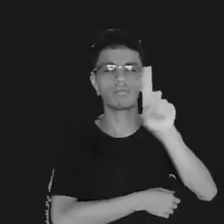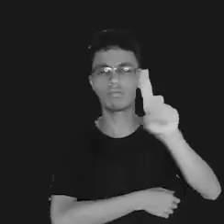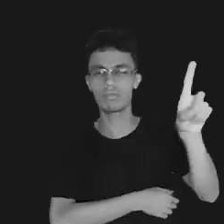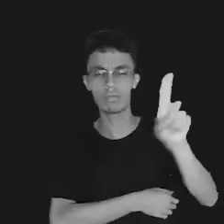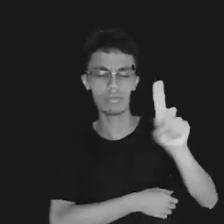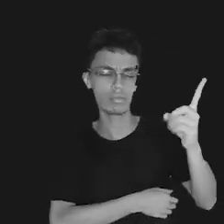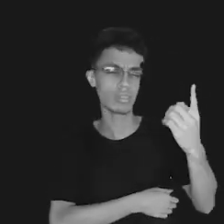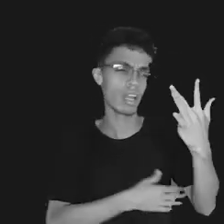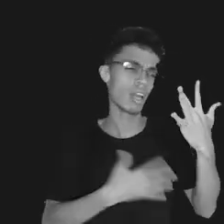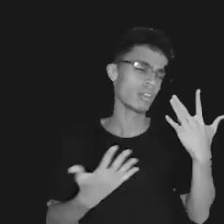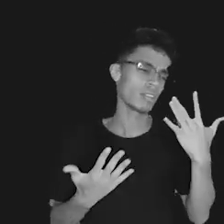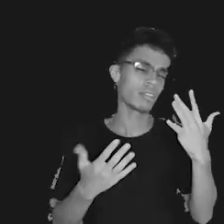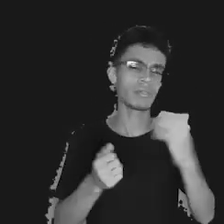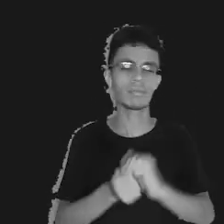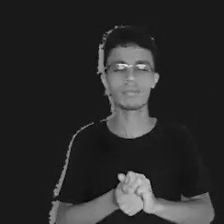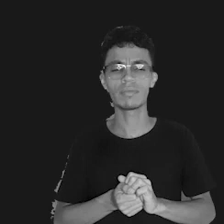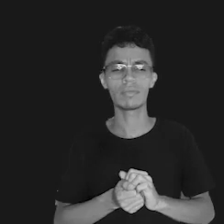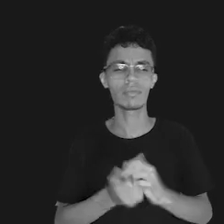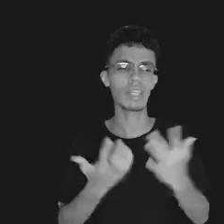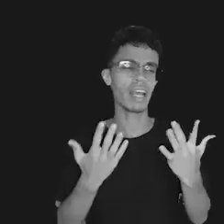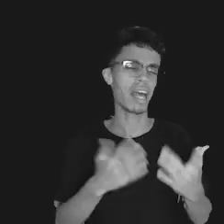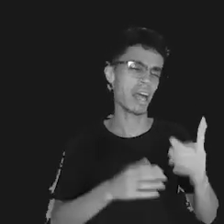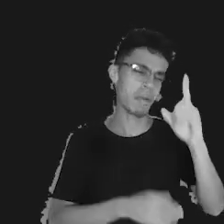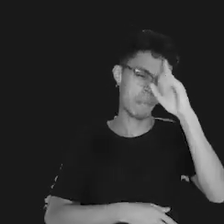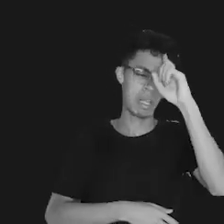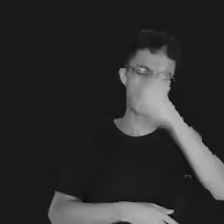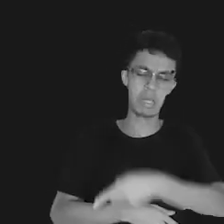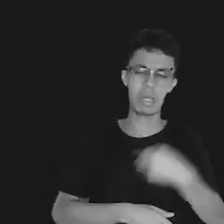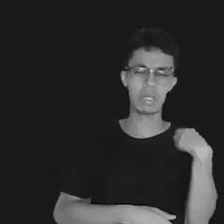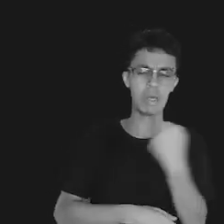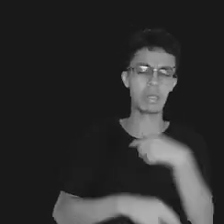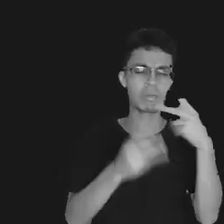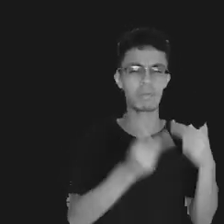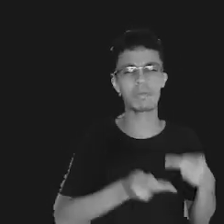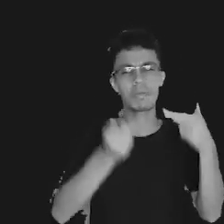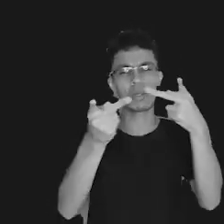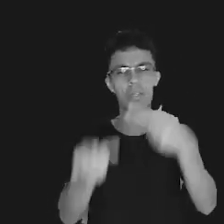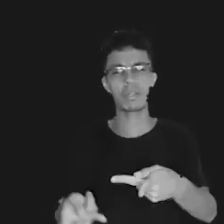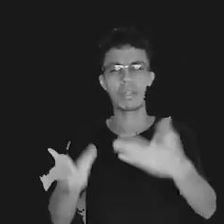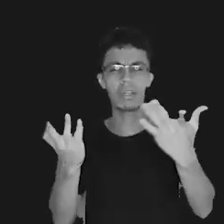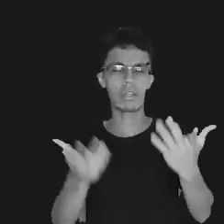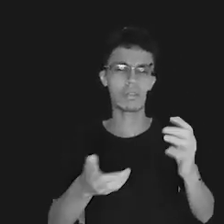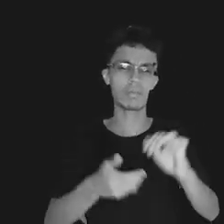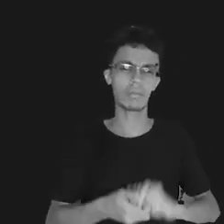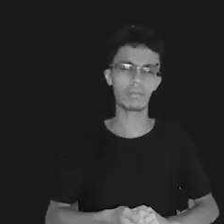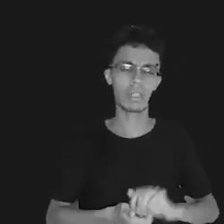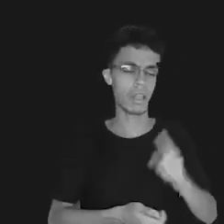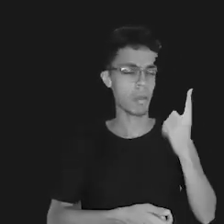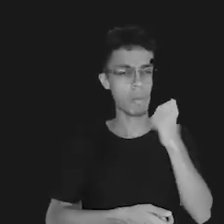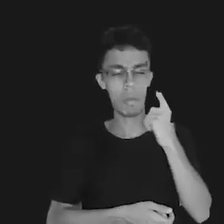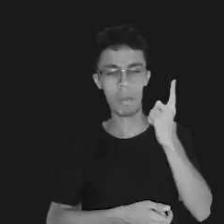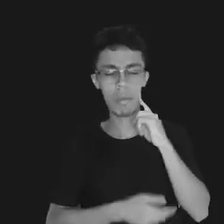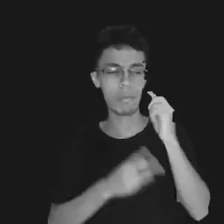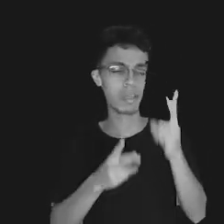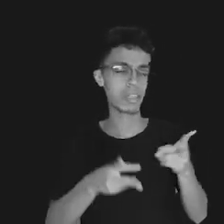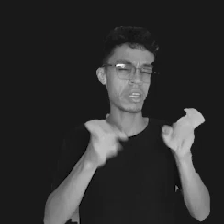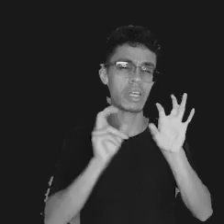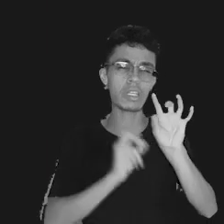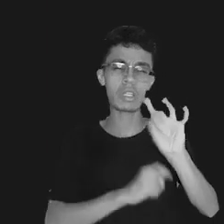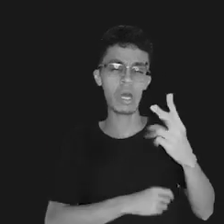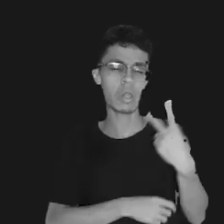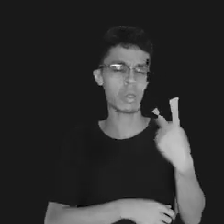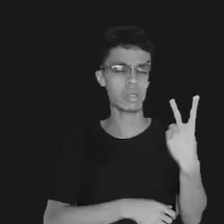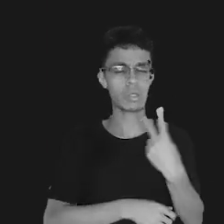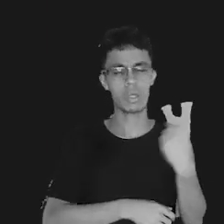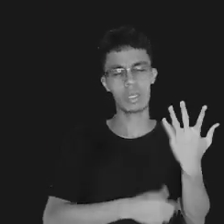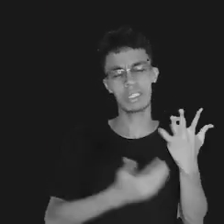Não. Obrigarem-nos a fazer essa visita. E depois... Veja bem, só nós 2.